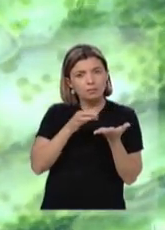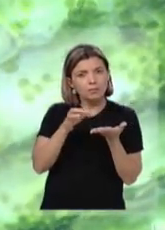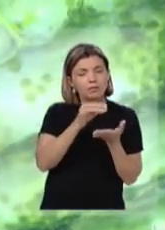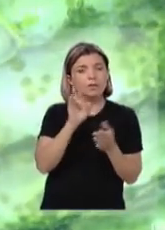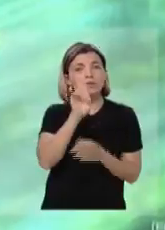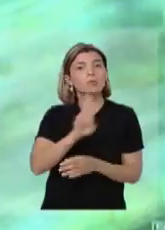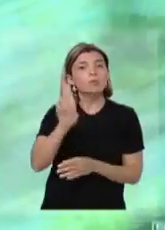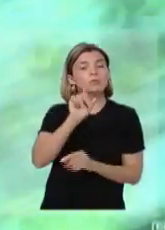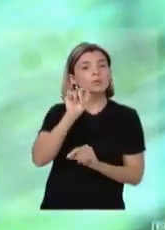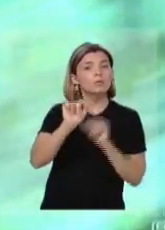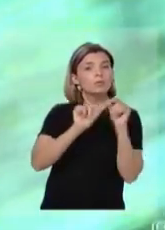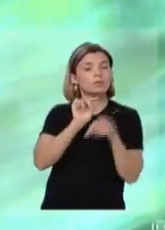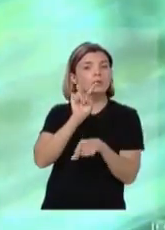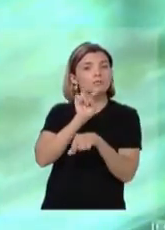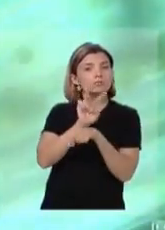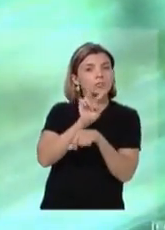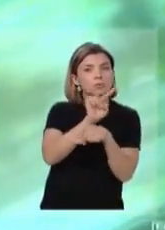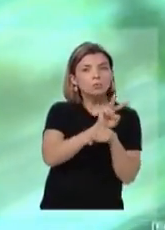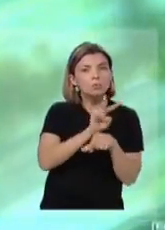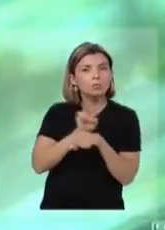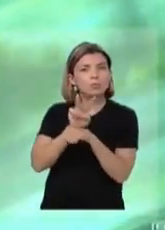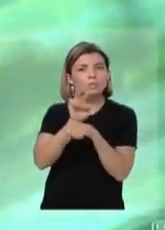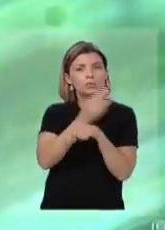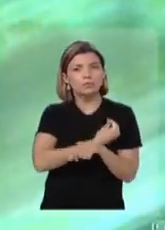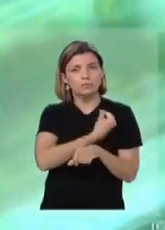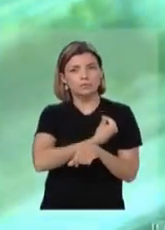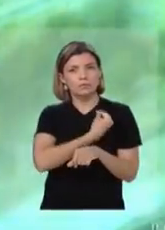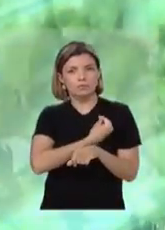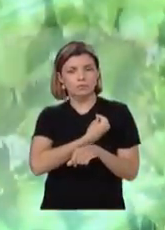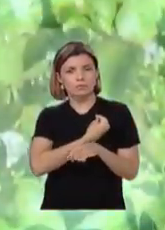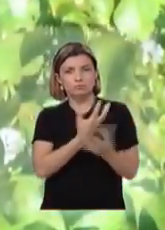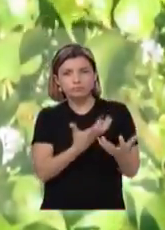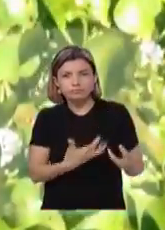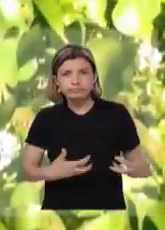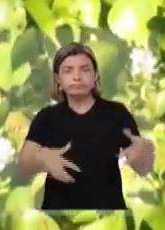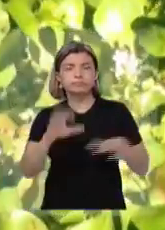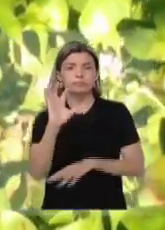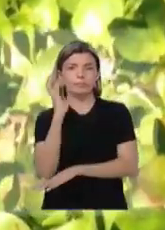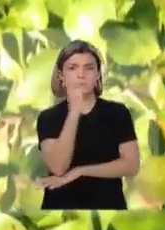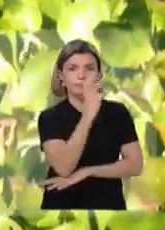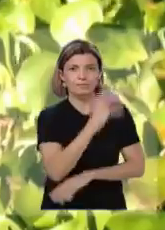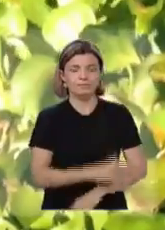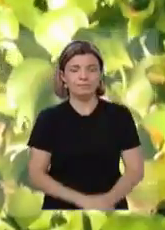orgânicas, que serão usadas para a manutenção da vida dos organismos fotossintetizantes.